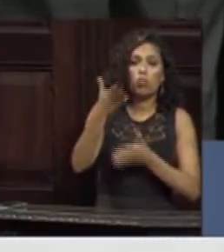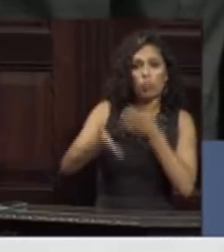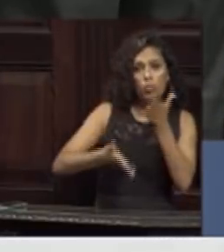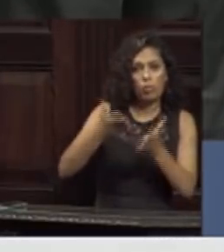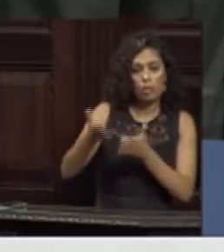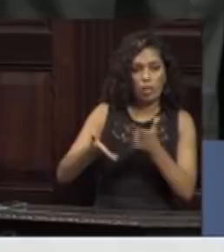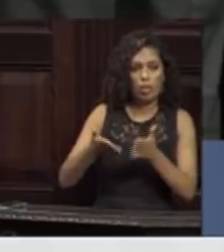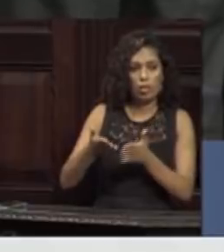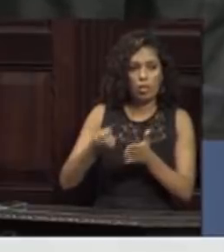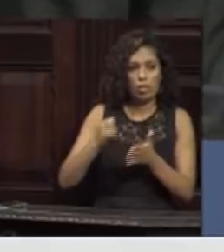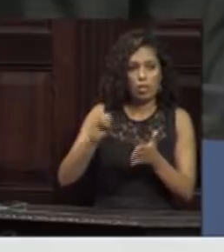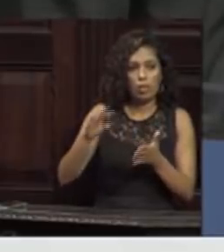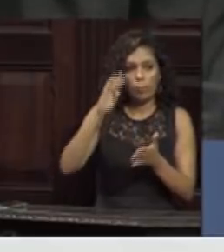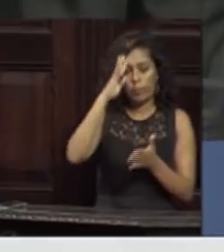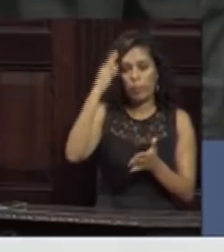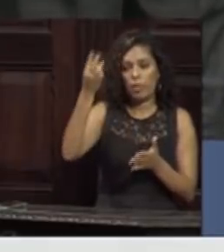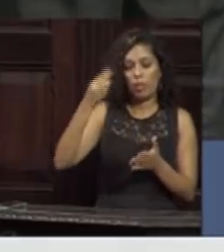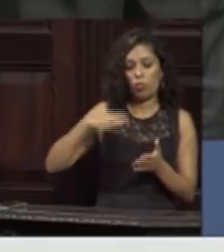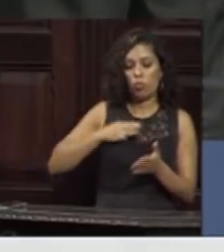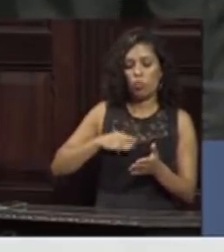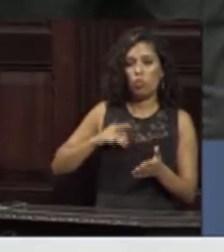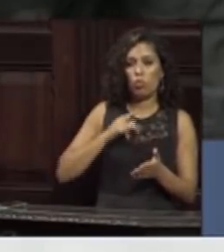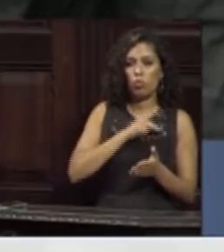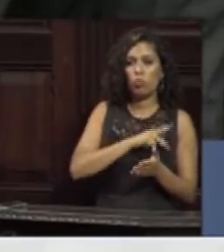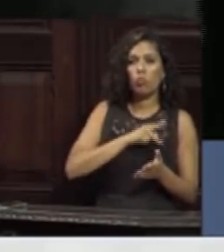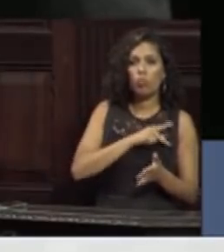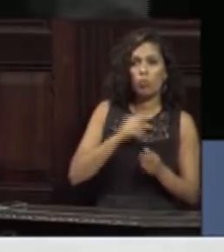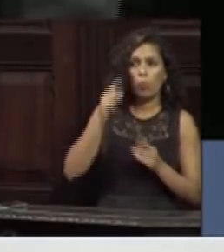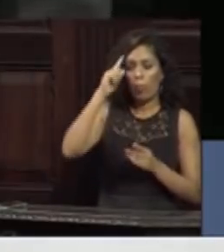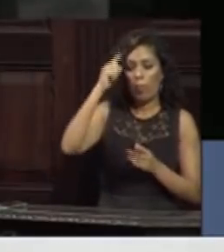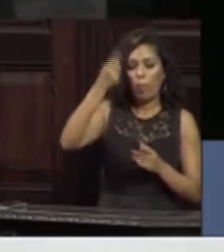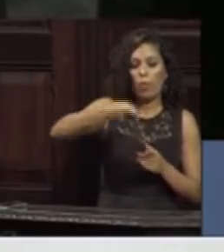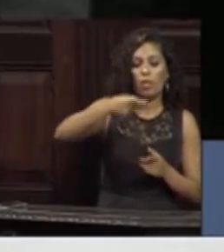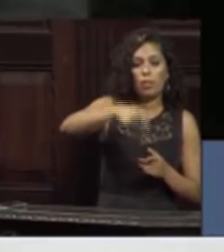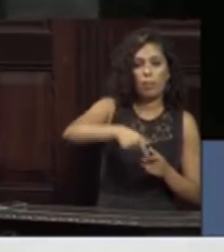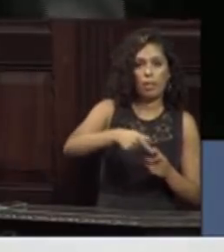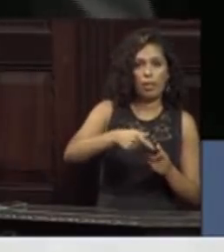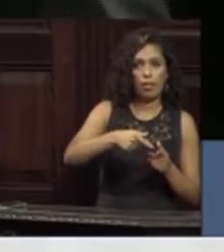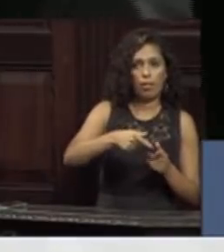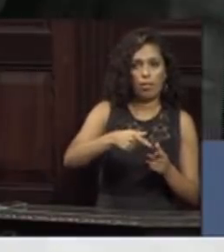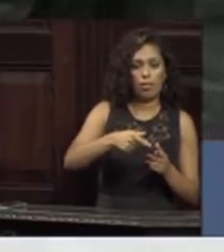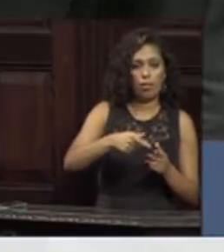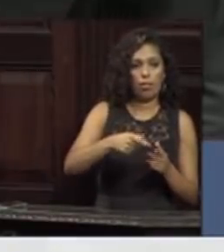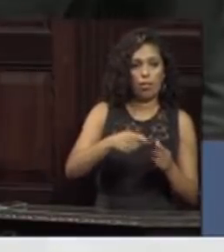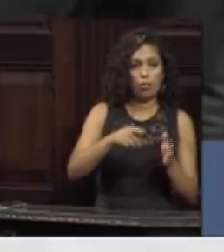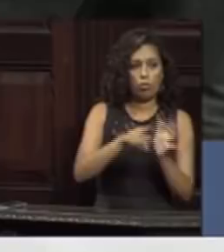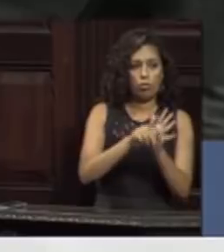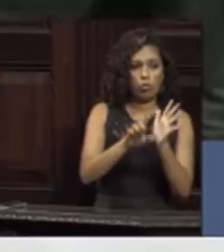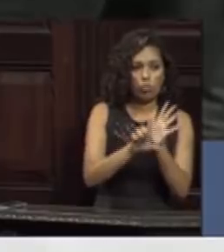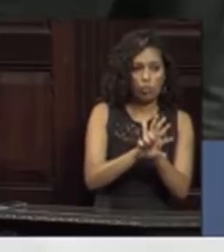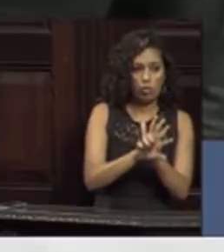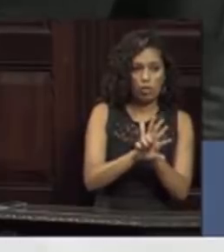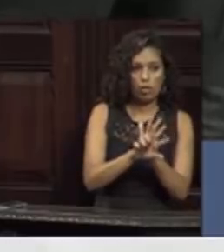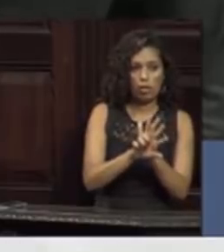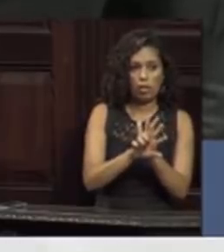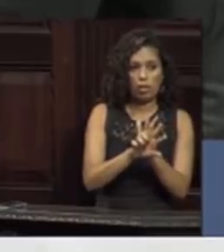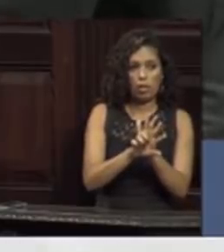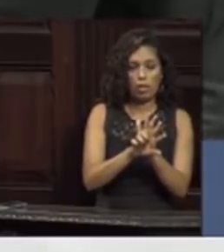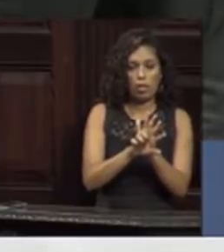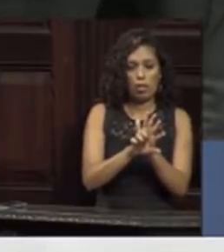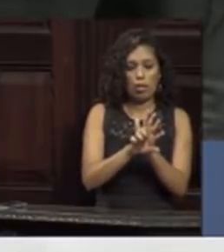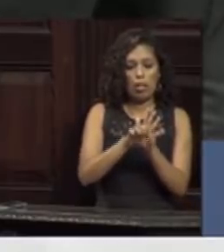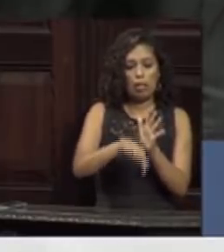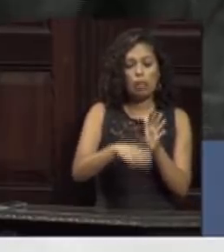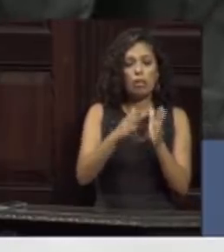quando o Ministério Público encaminha para cá a modificação da sua lei, devolve toda a matéria para que essa casa possa